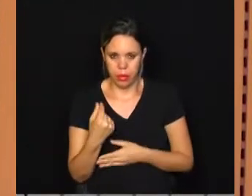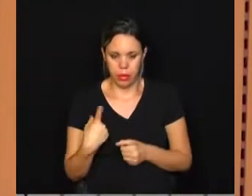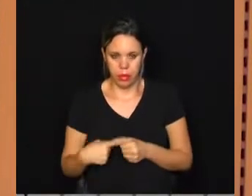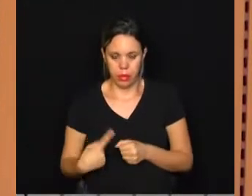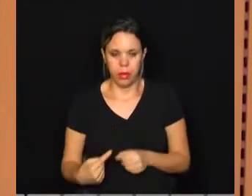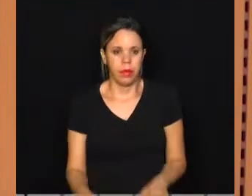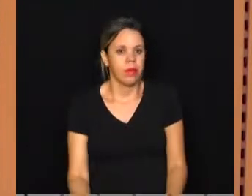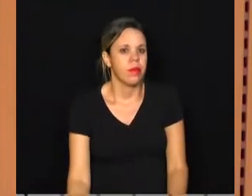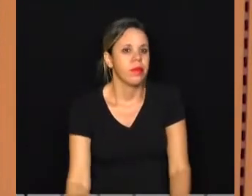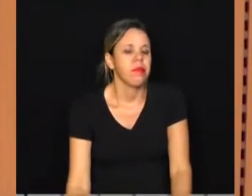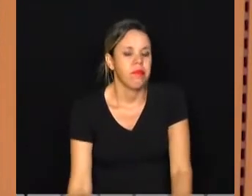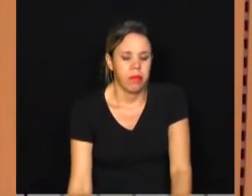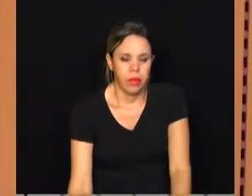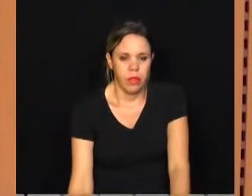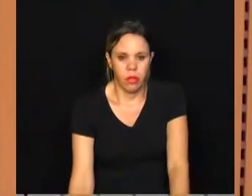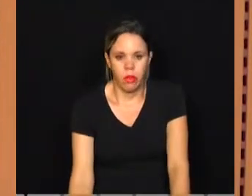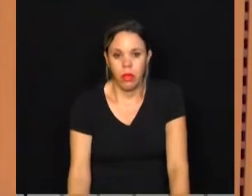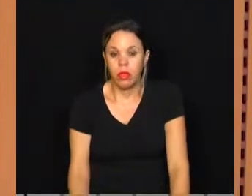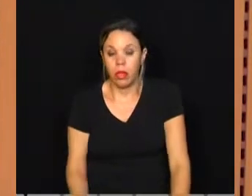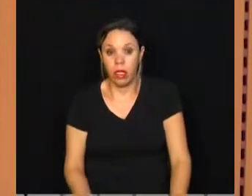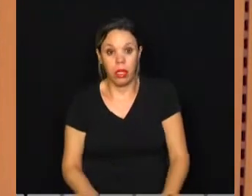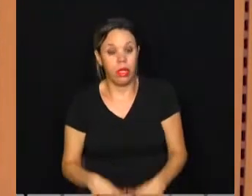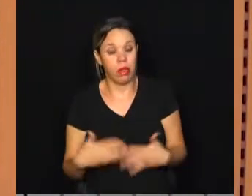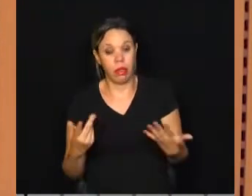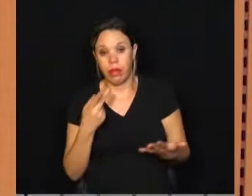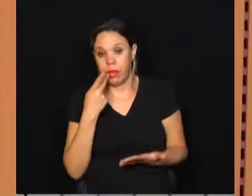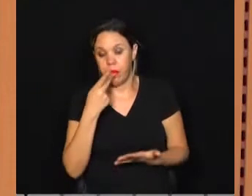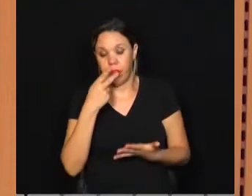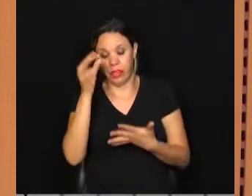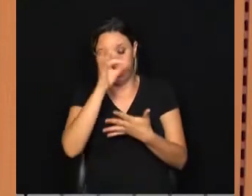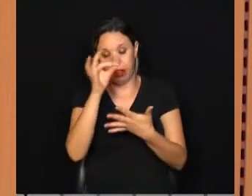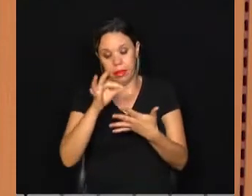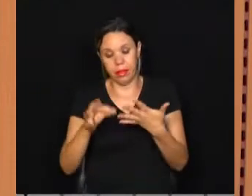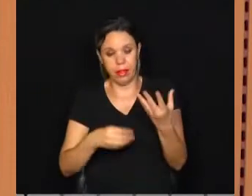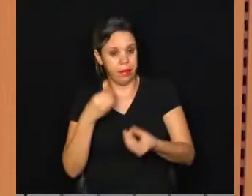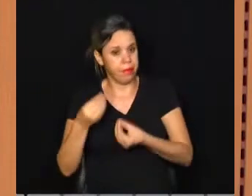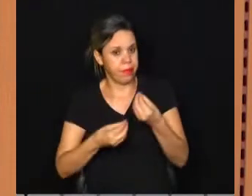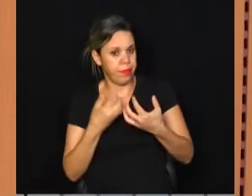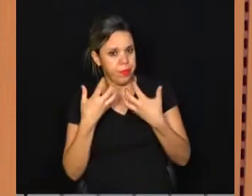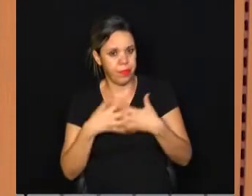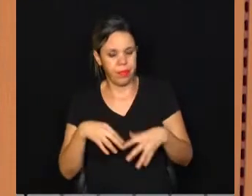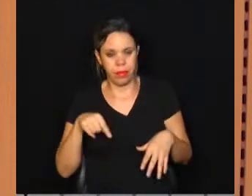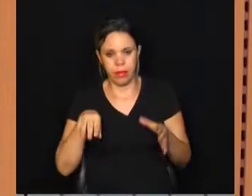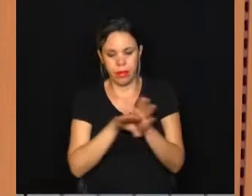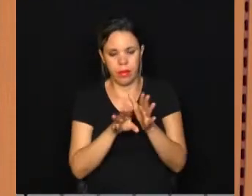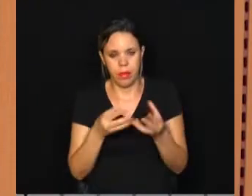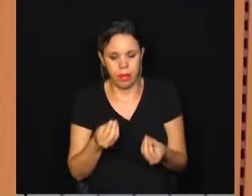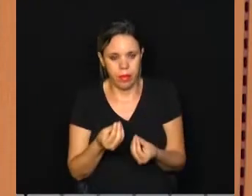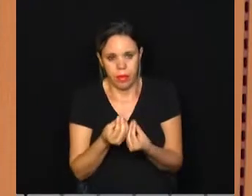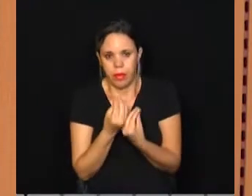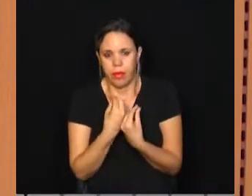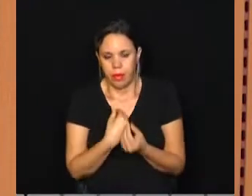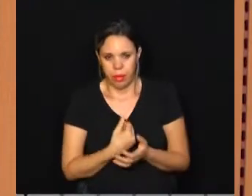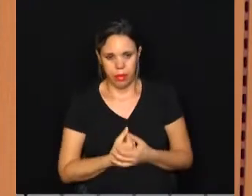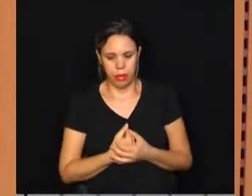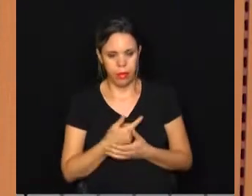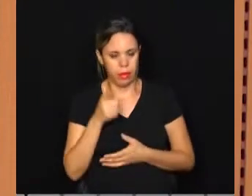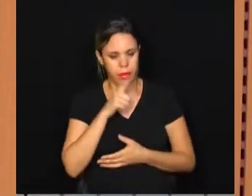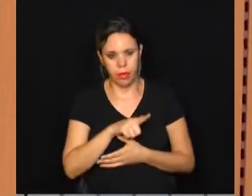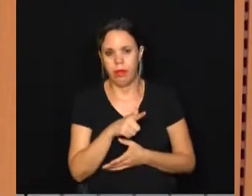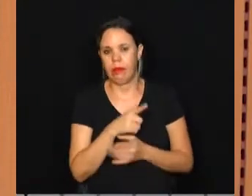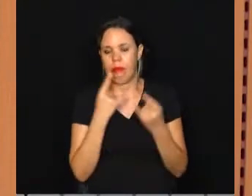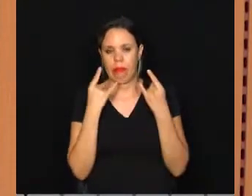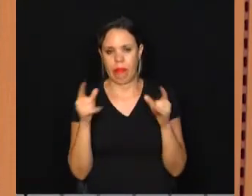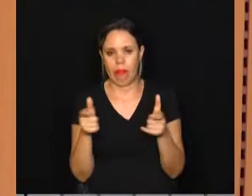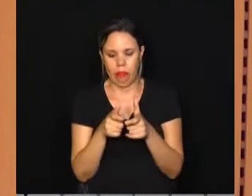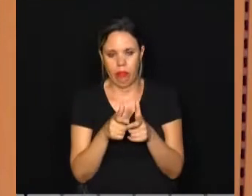municipal. Quer dizer, quando você foi relatando aí como nós viemos retraindo os